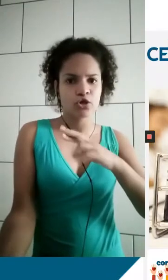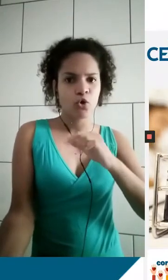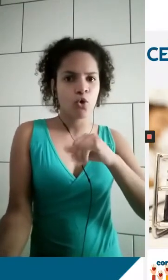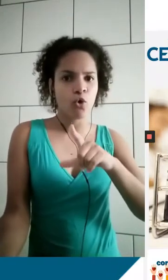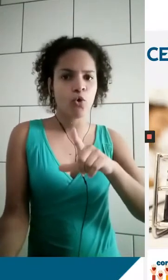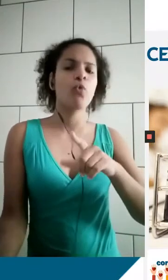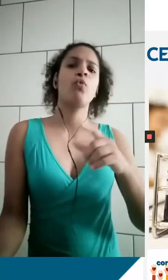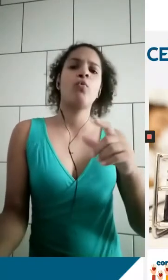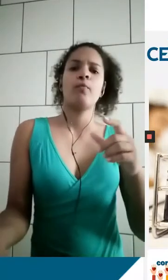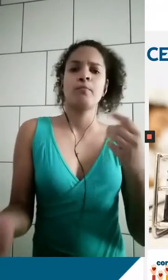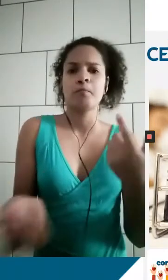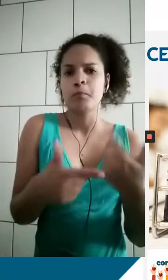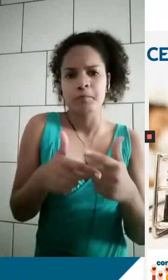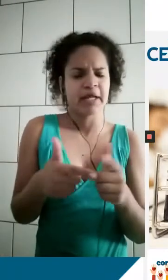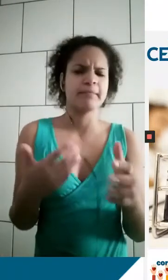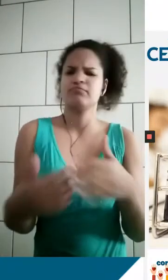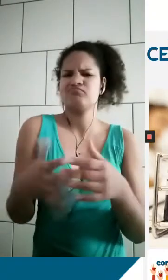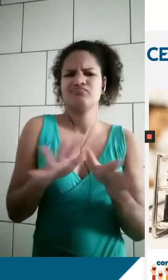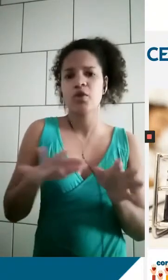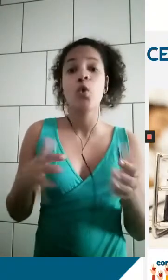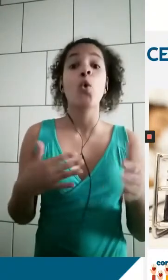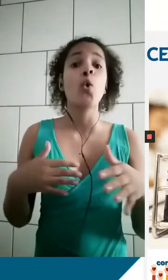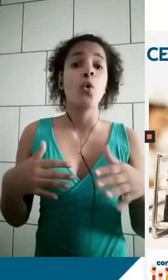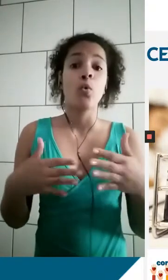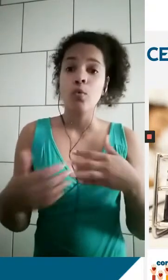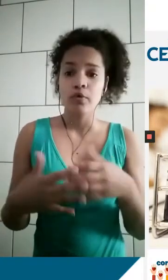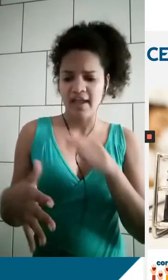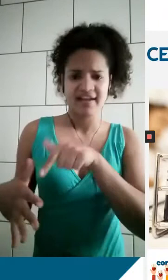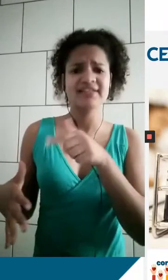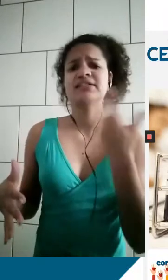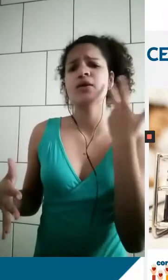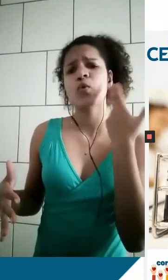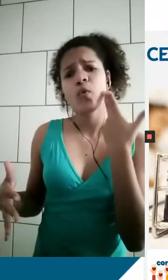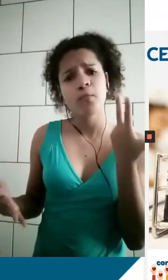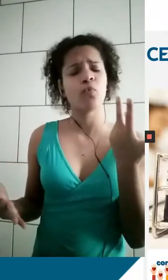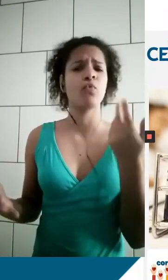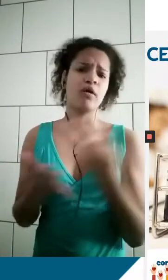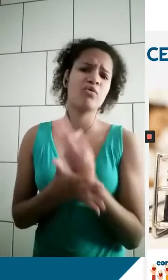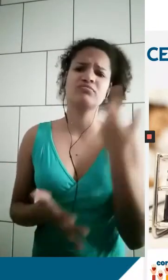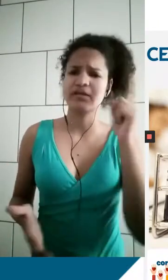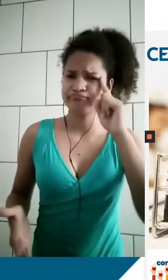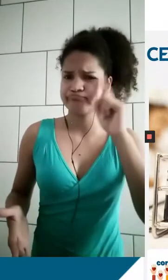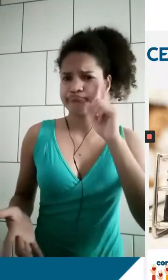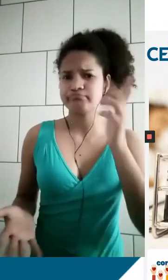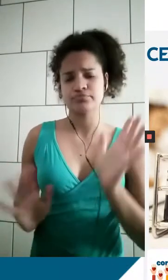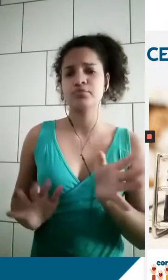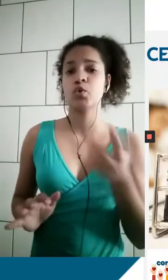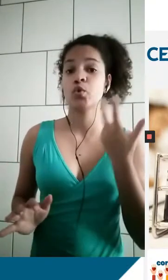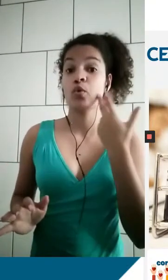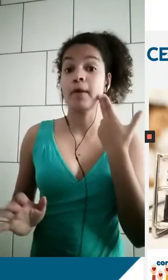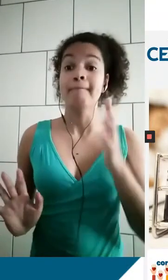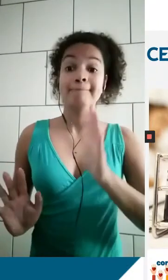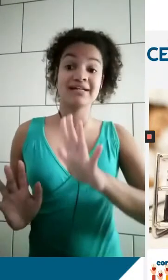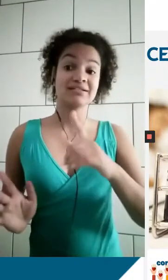alto. Mas além desses hemograma, mas além desses testes que são muito comuns, corriqueiros, existe uma série